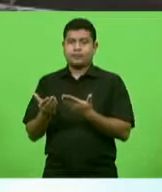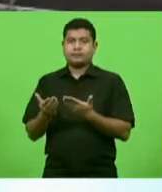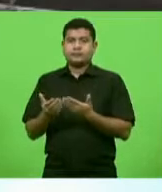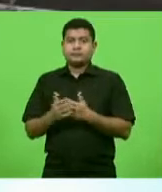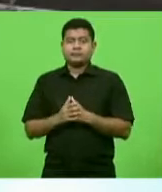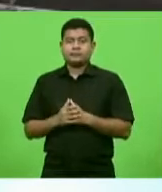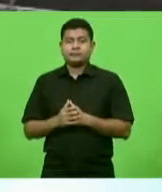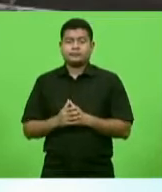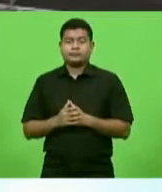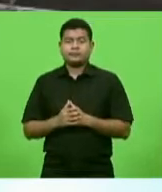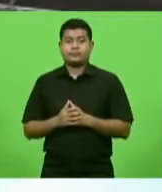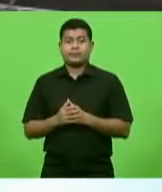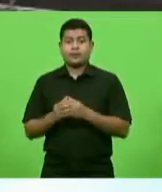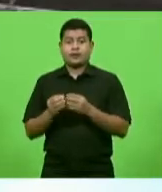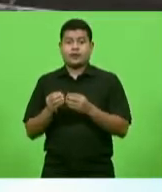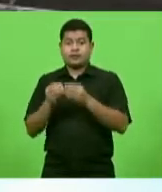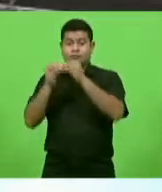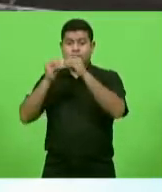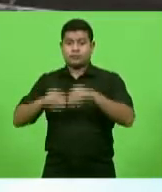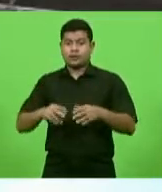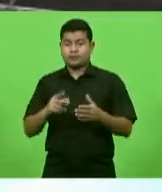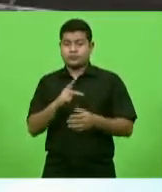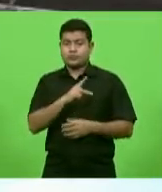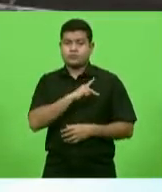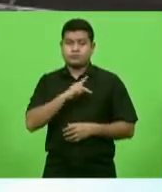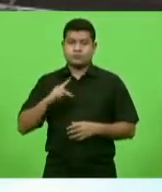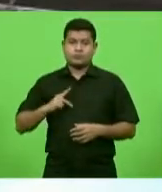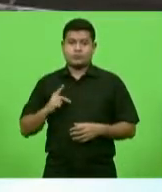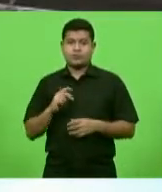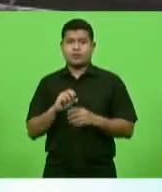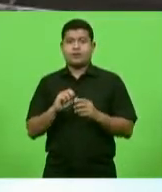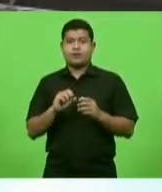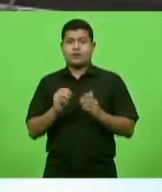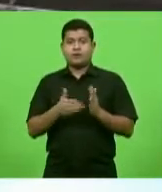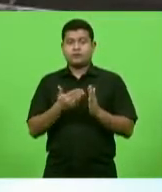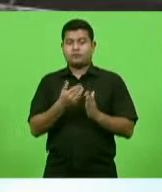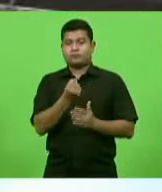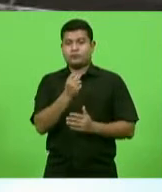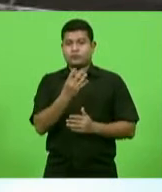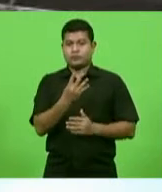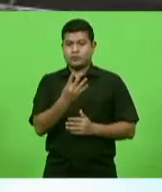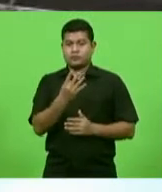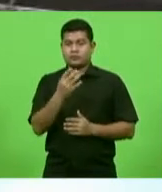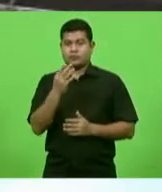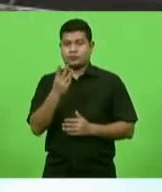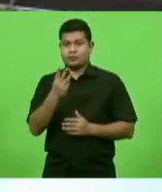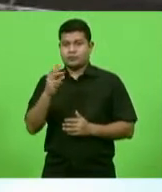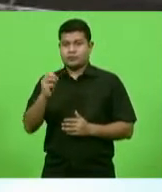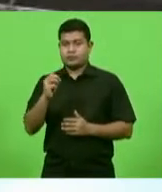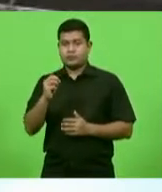do patrimônio público. Folha 8430. Abre aspas. Ponto, abre aspas.